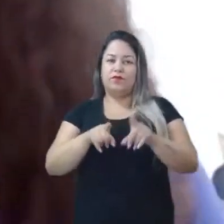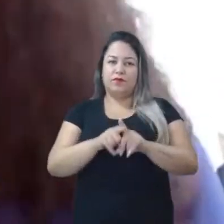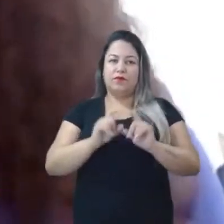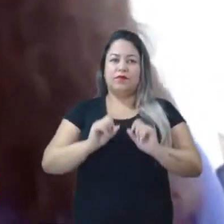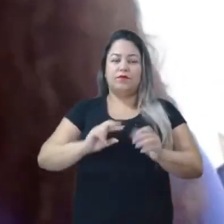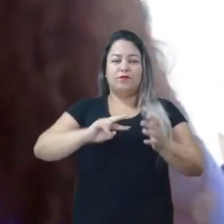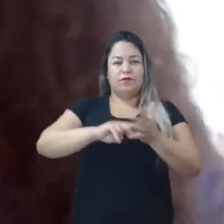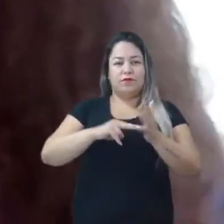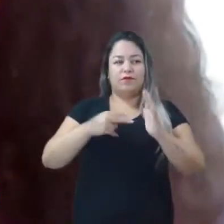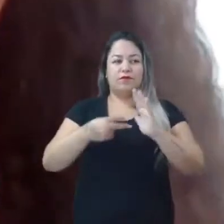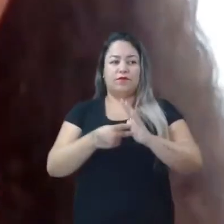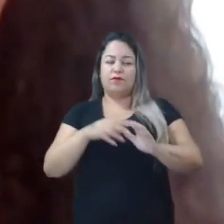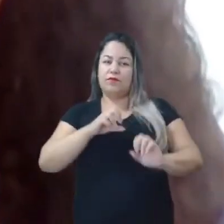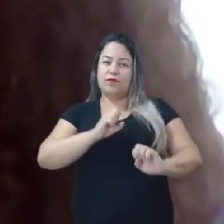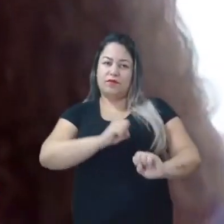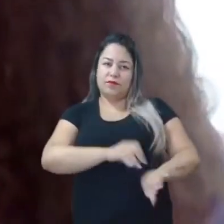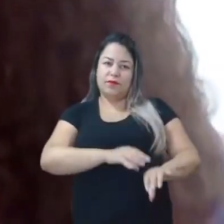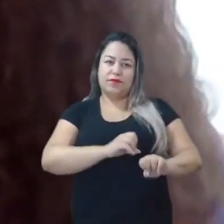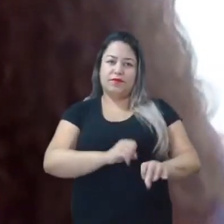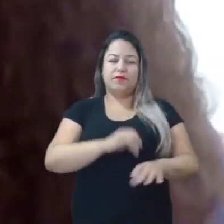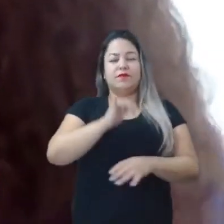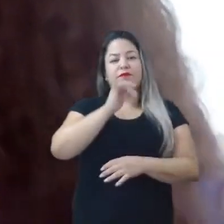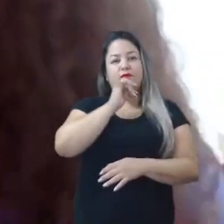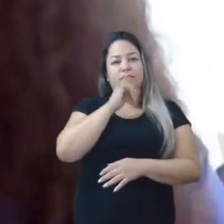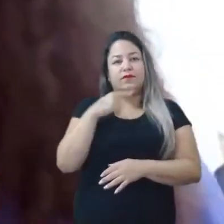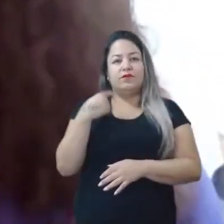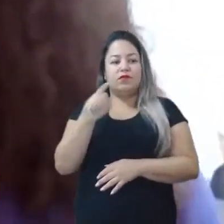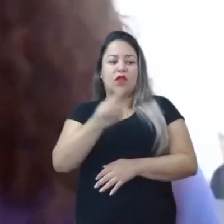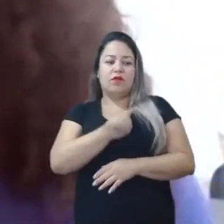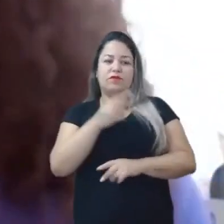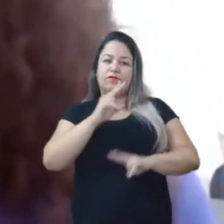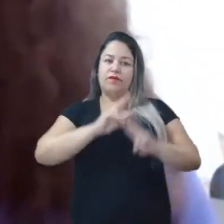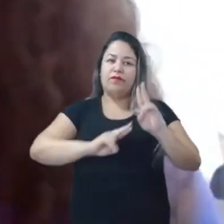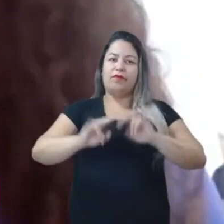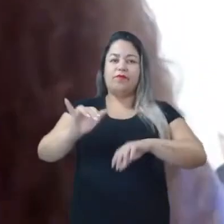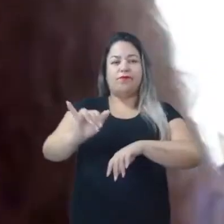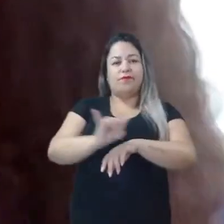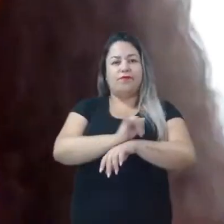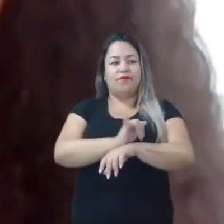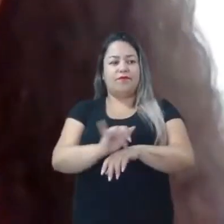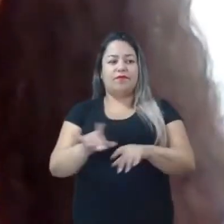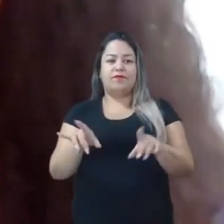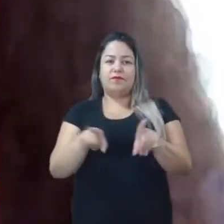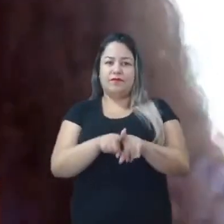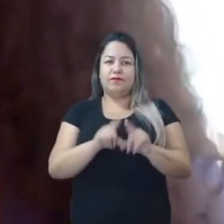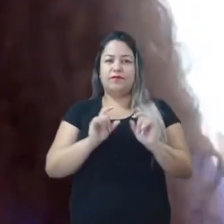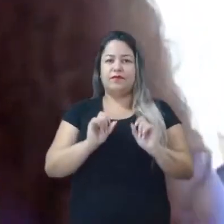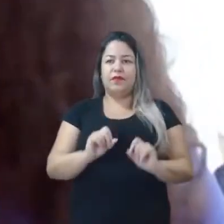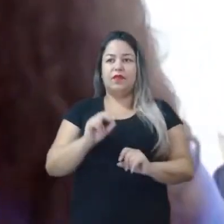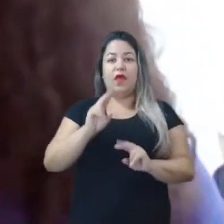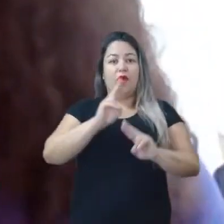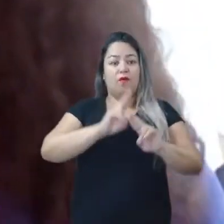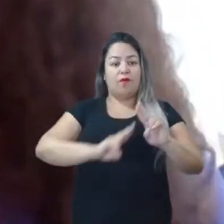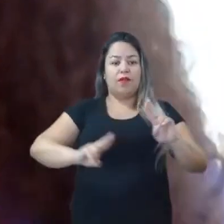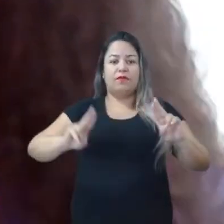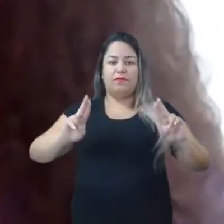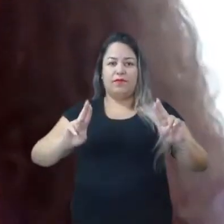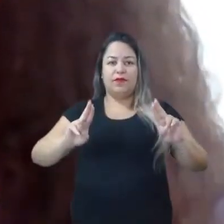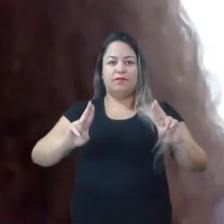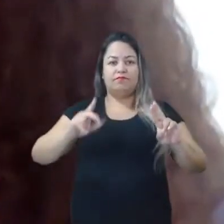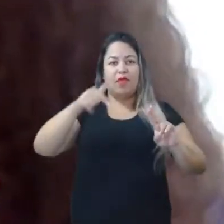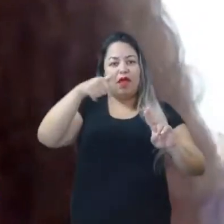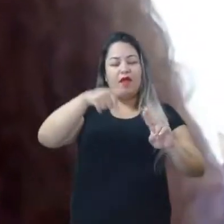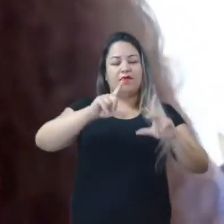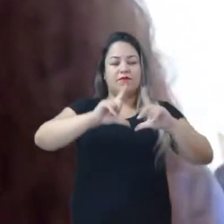oportunidades educacionais, por exemplo, e a gente, quando olha para a estatística, levando em consideração a UNB, né, que eu estou aqui em